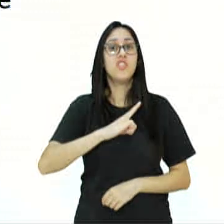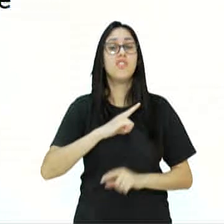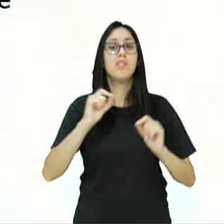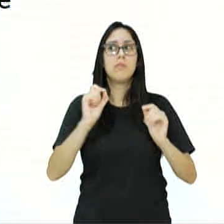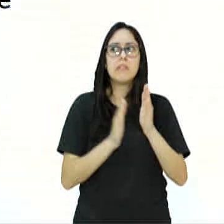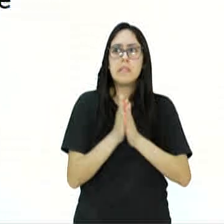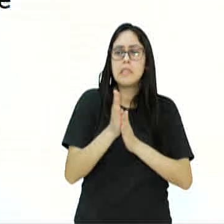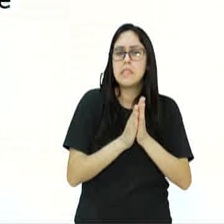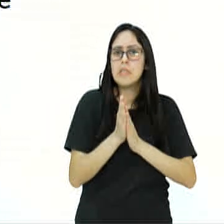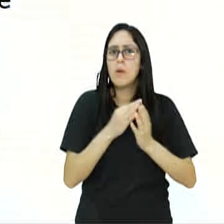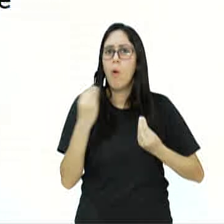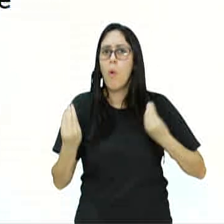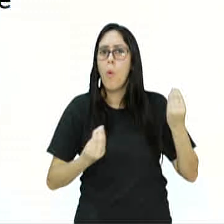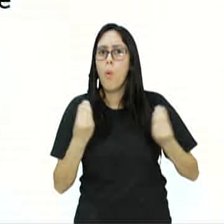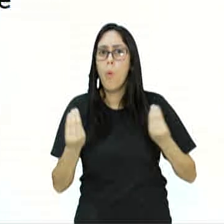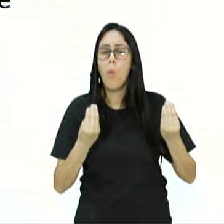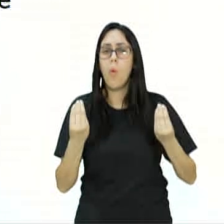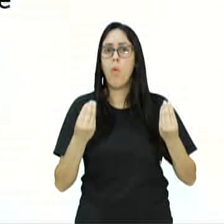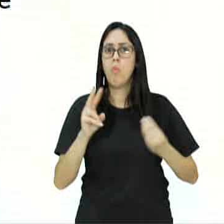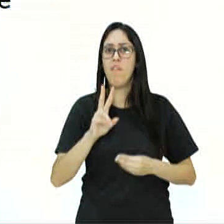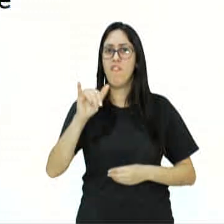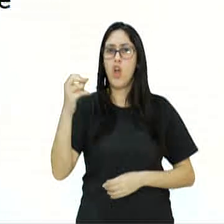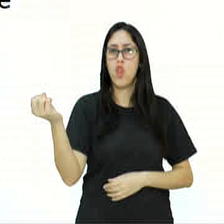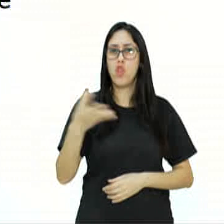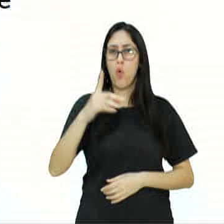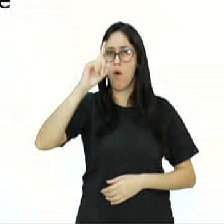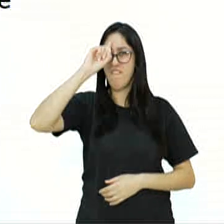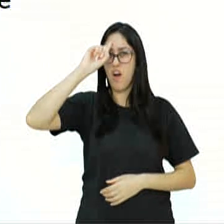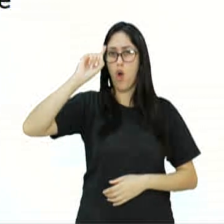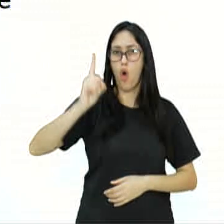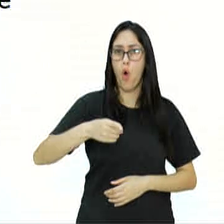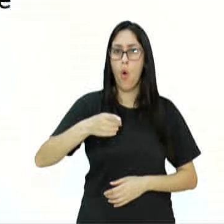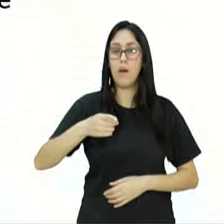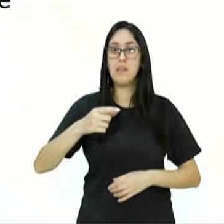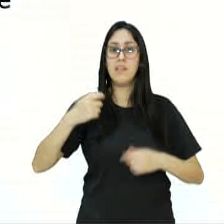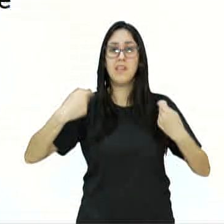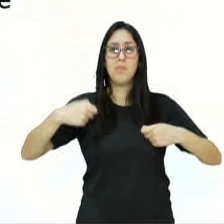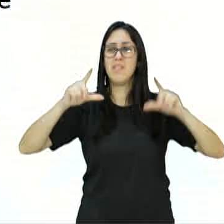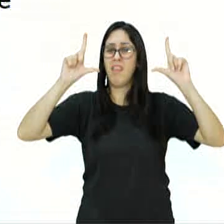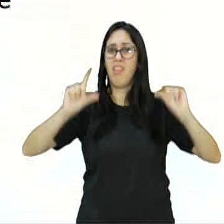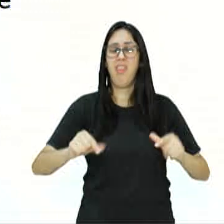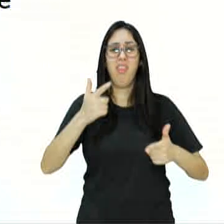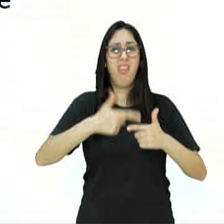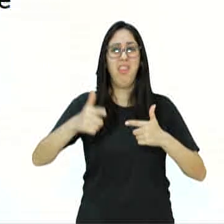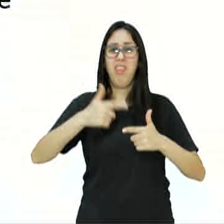seria instaurada uma ordem internacional marcada pela redução de conflitos e pela